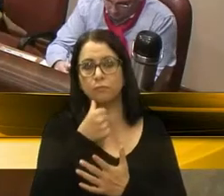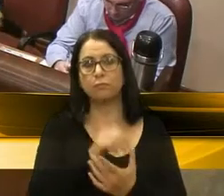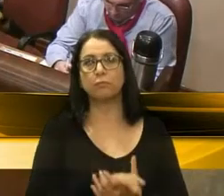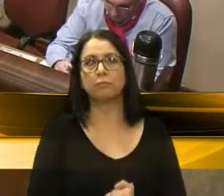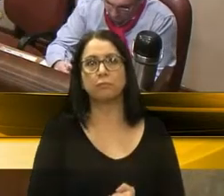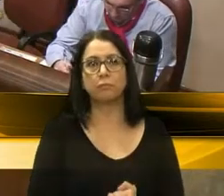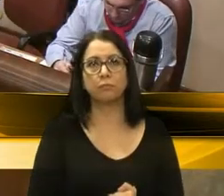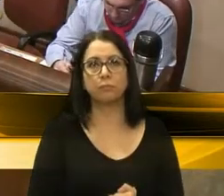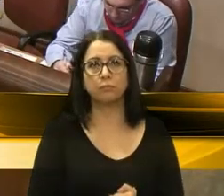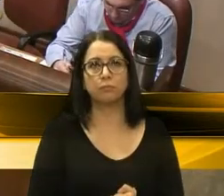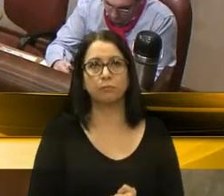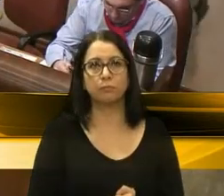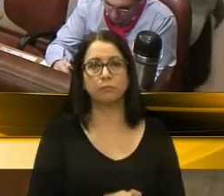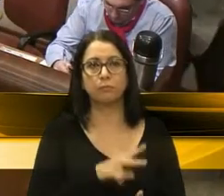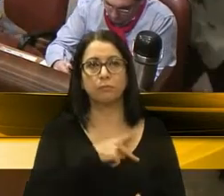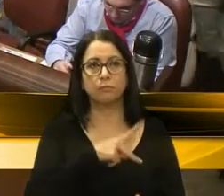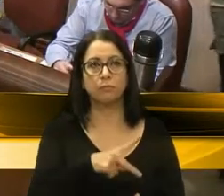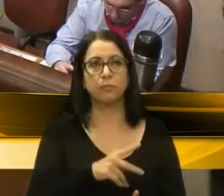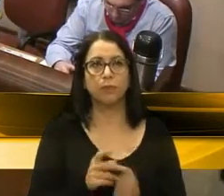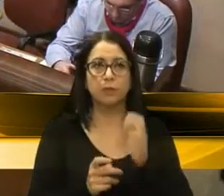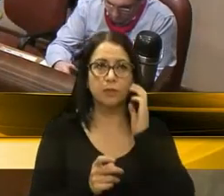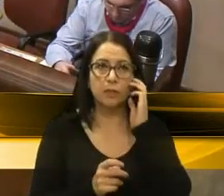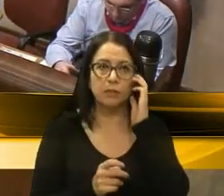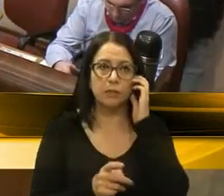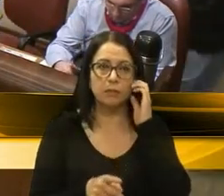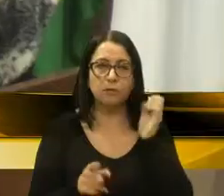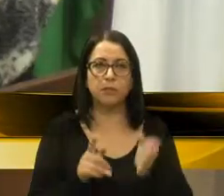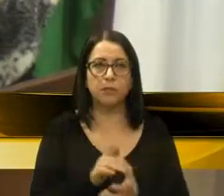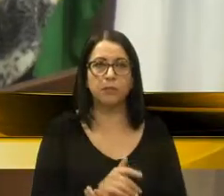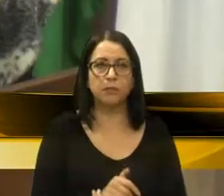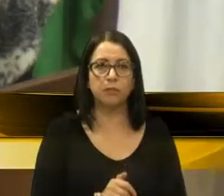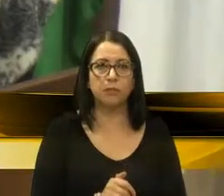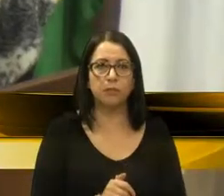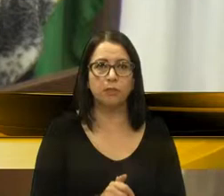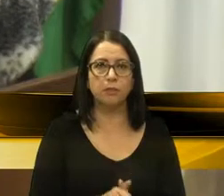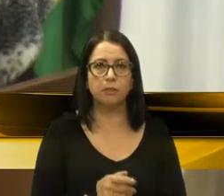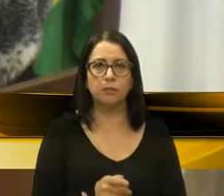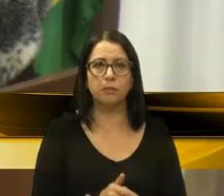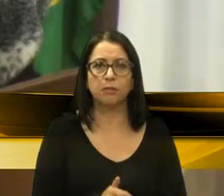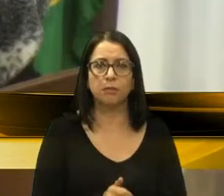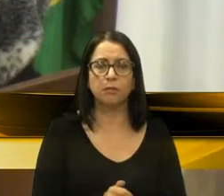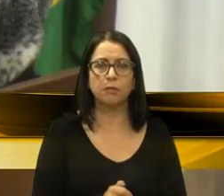vereadoras, presidente, quem nos assiste aqui no plenário.